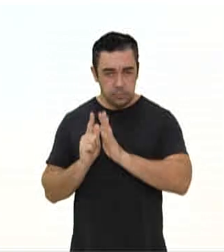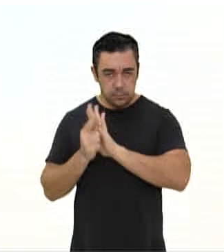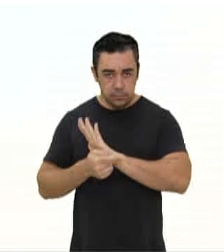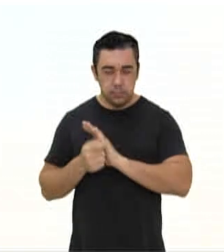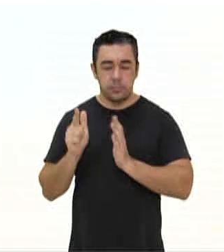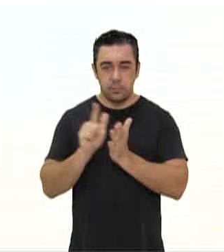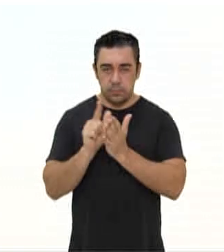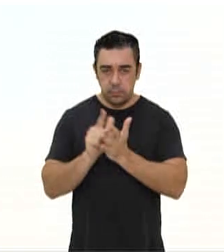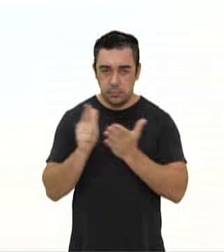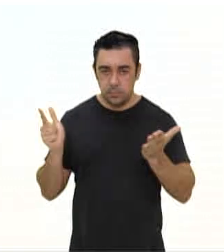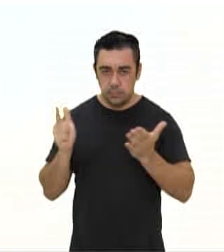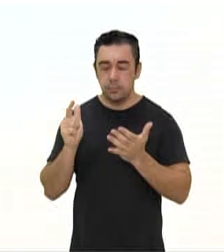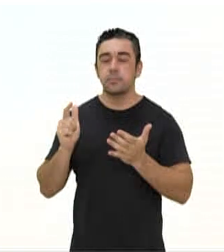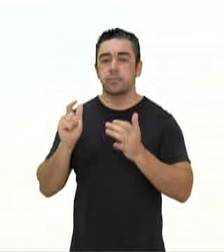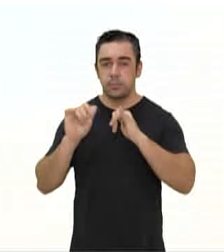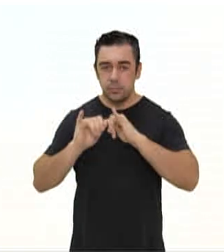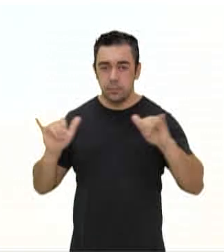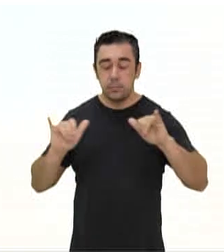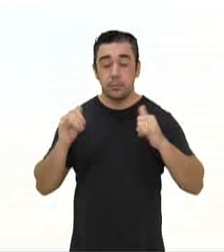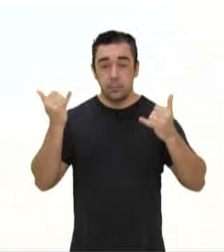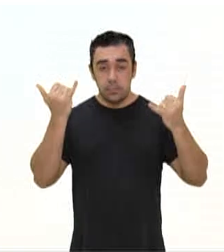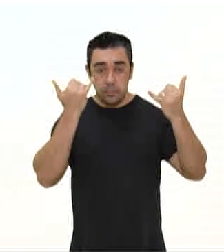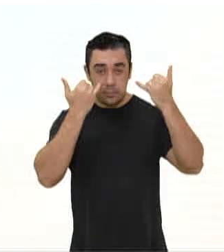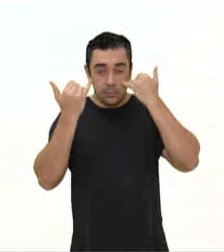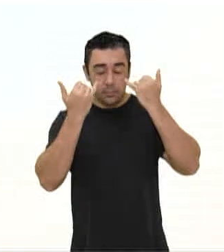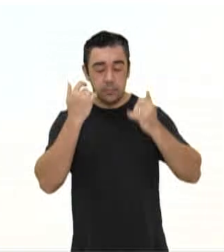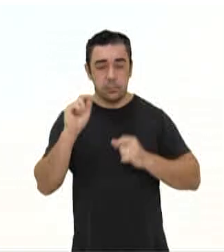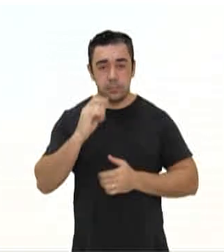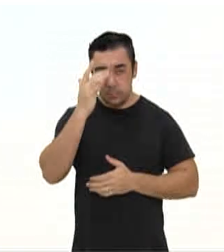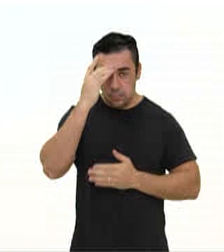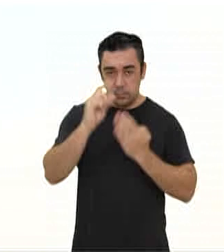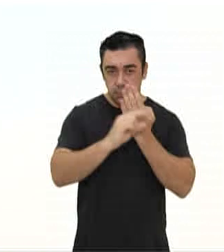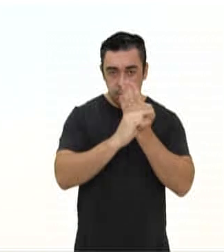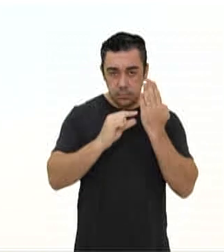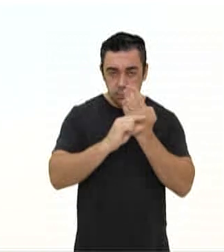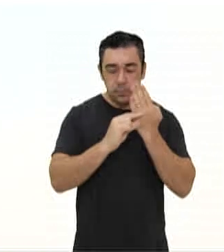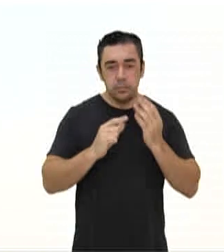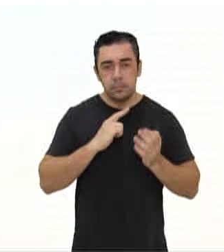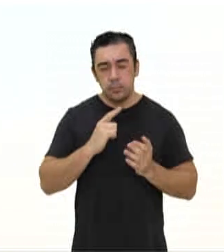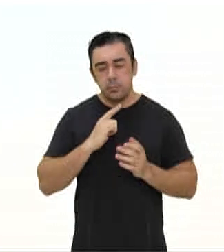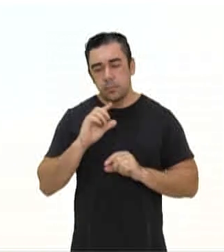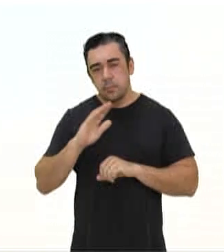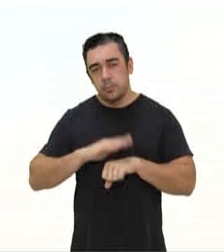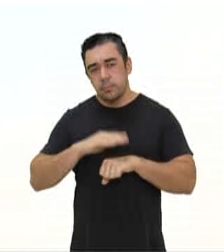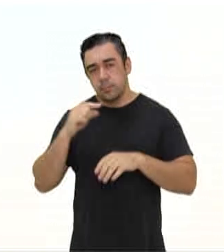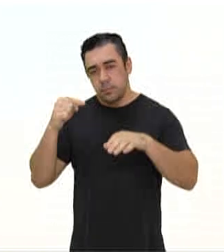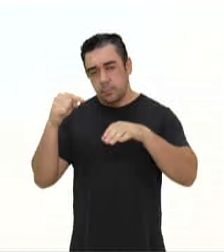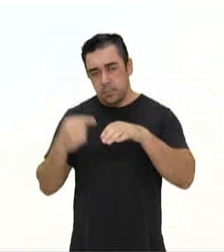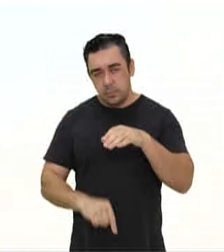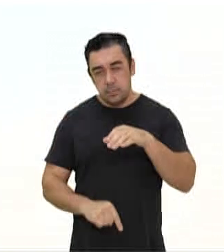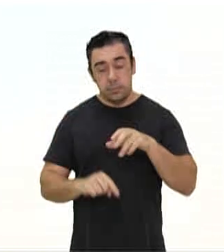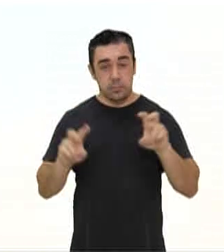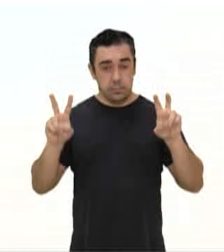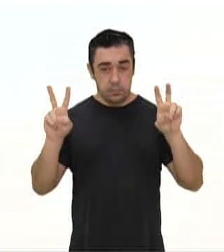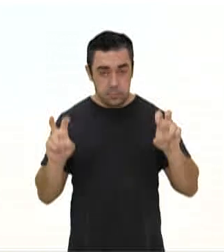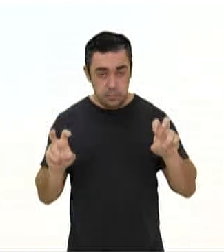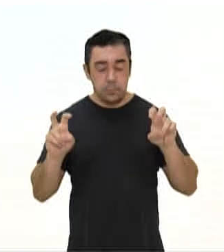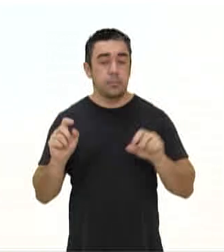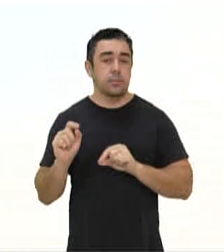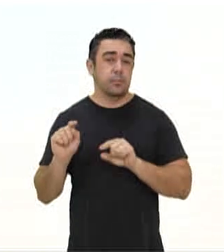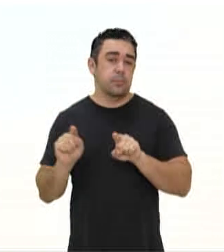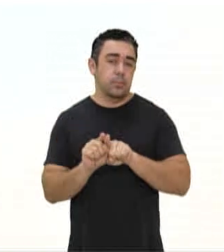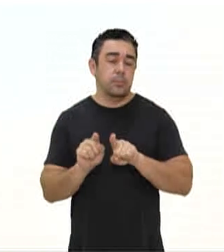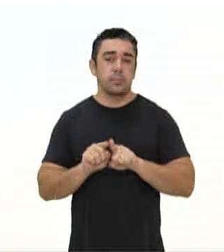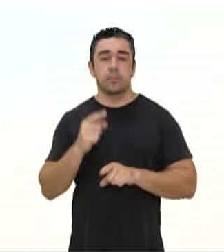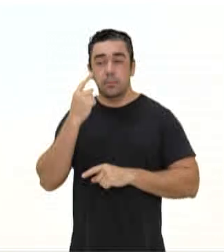jornalístico informativo, em que o autor dá um tratamento mais aprofundado a um assunto, dando voz a